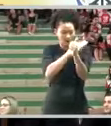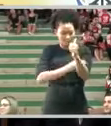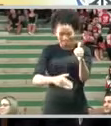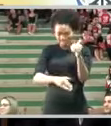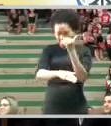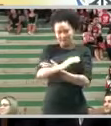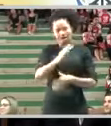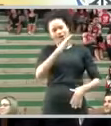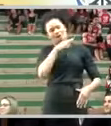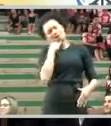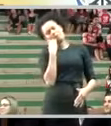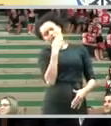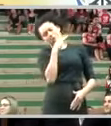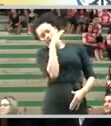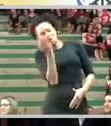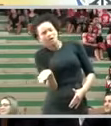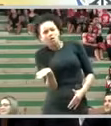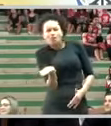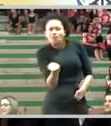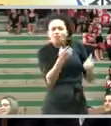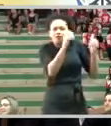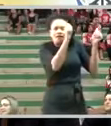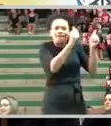decepadas e a cabeça fora da porta.